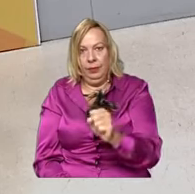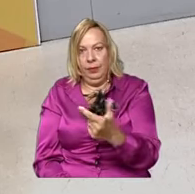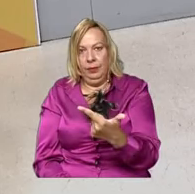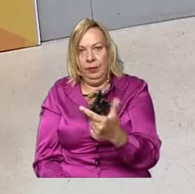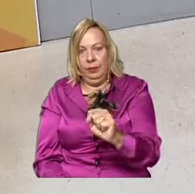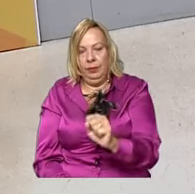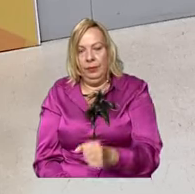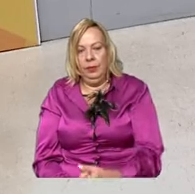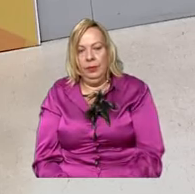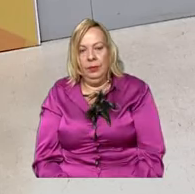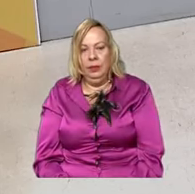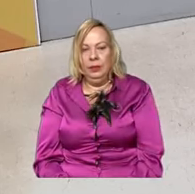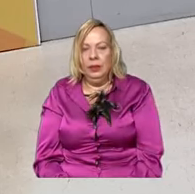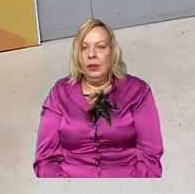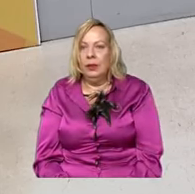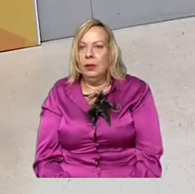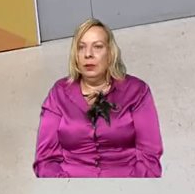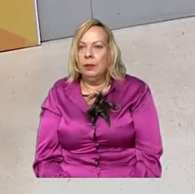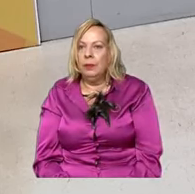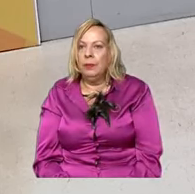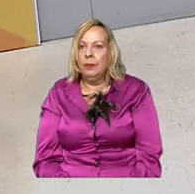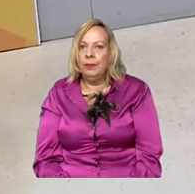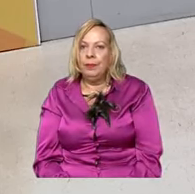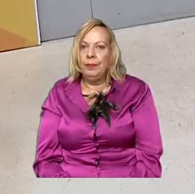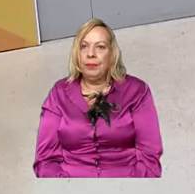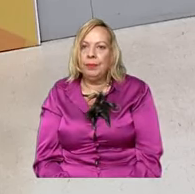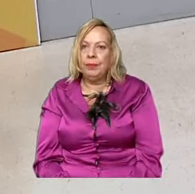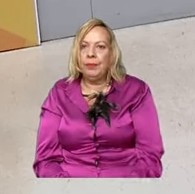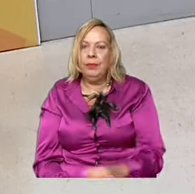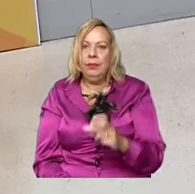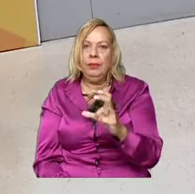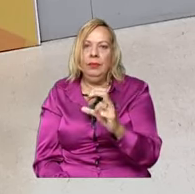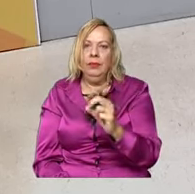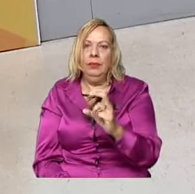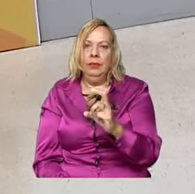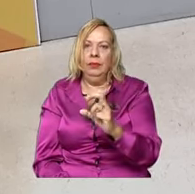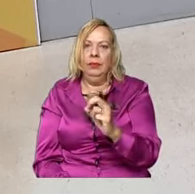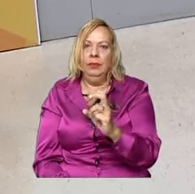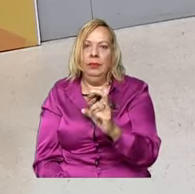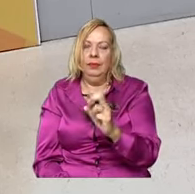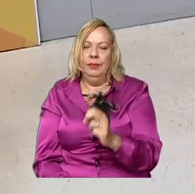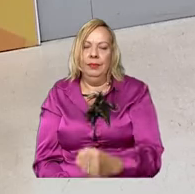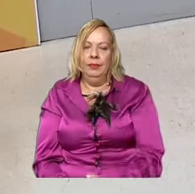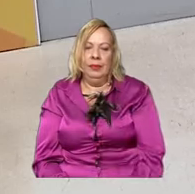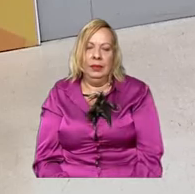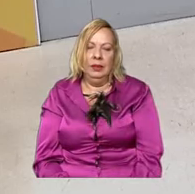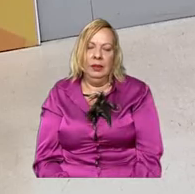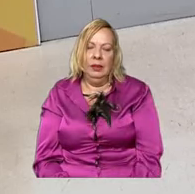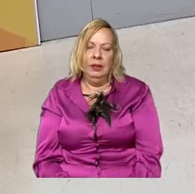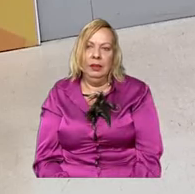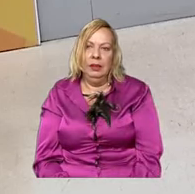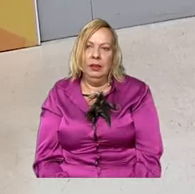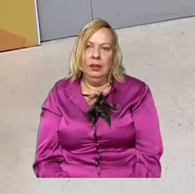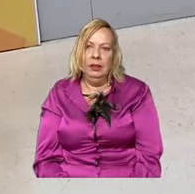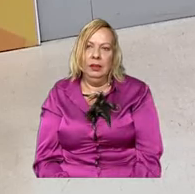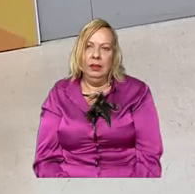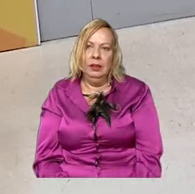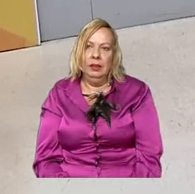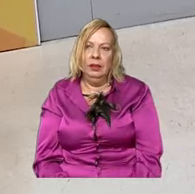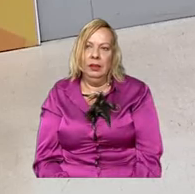28. 28. Marcou 28? Marque 50. 50, última bolinha do painel.